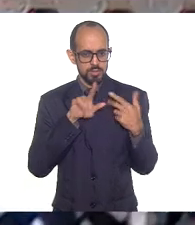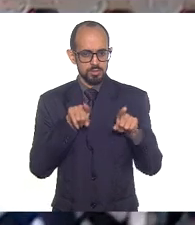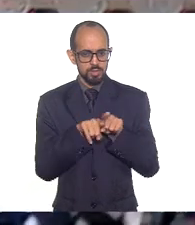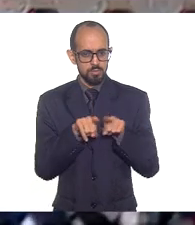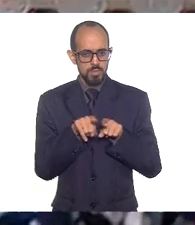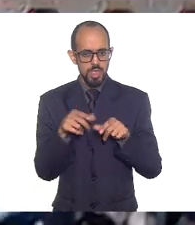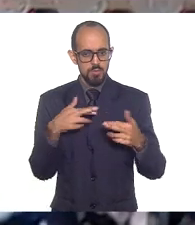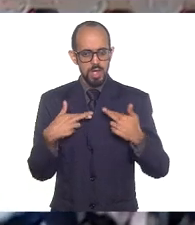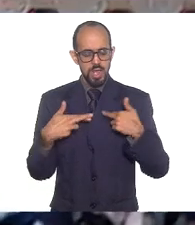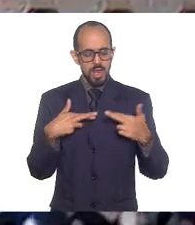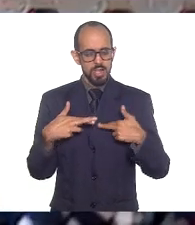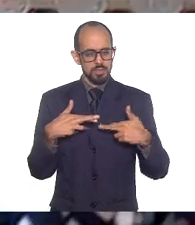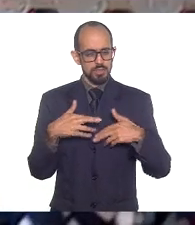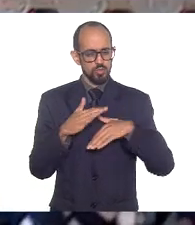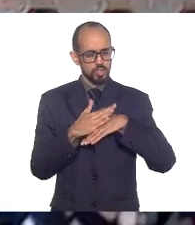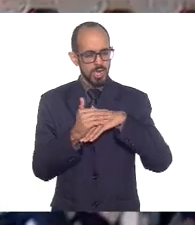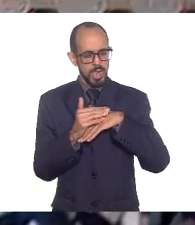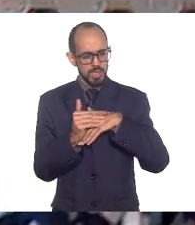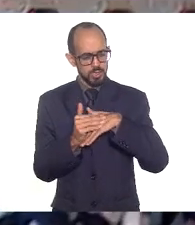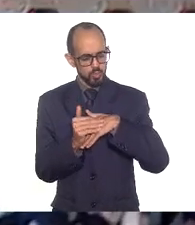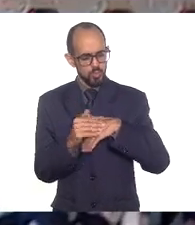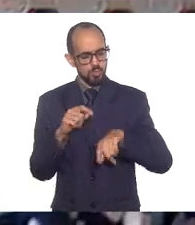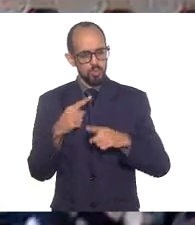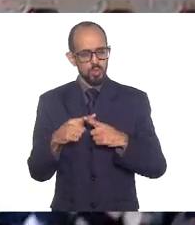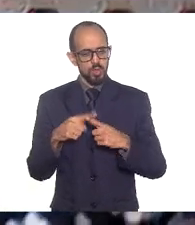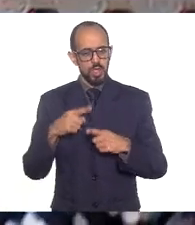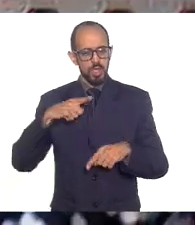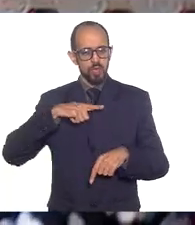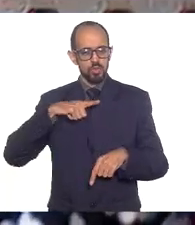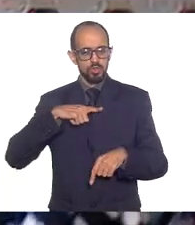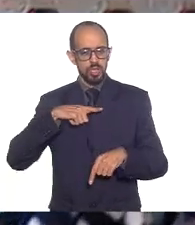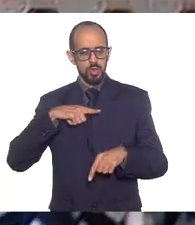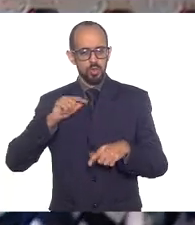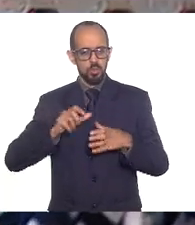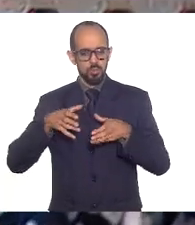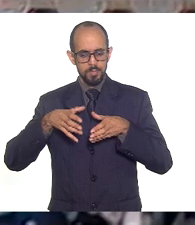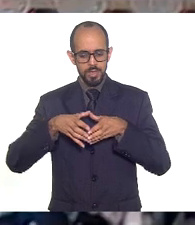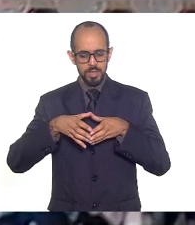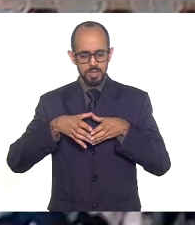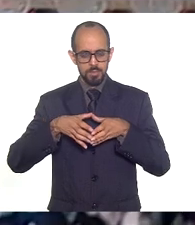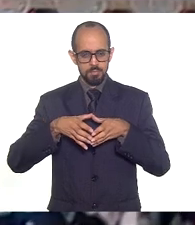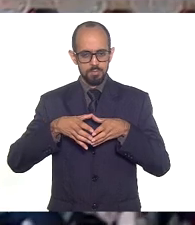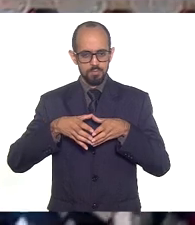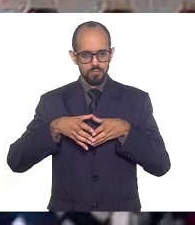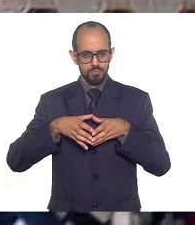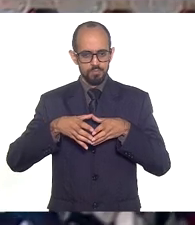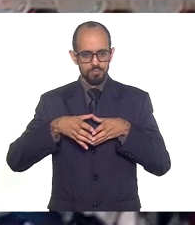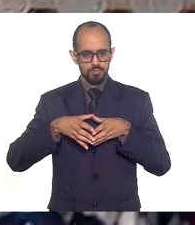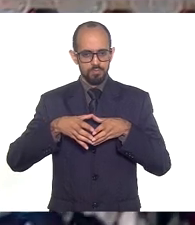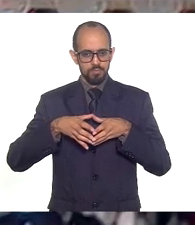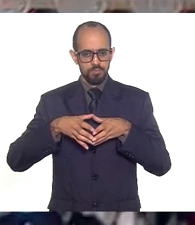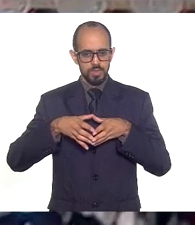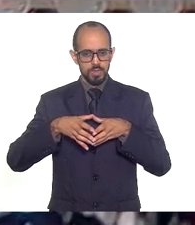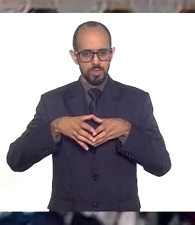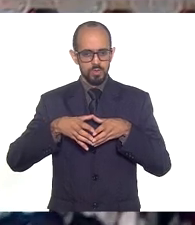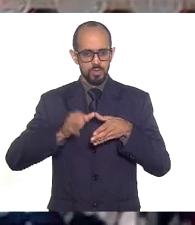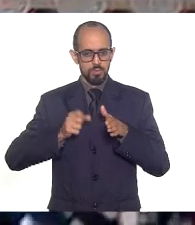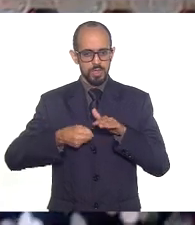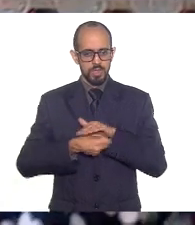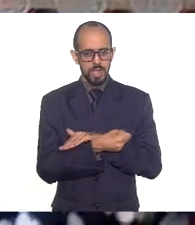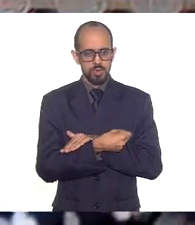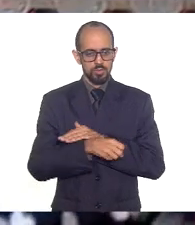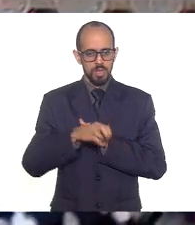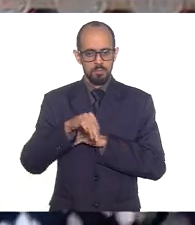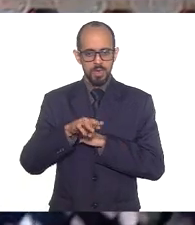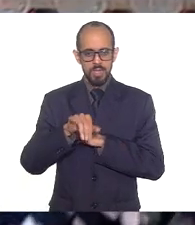relação afetiva muito grande eu compunha também a equipe de atendimento do mandato da vereadora Marielle Franco